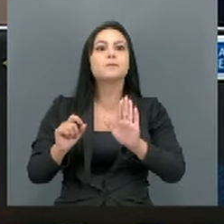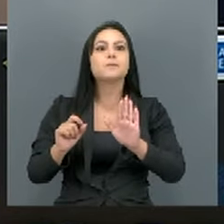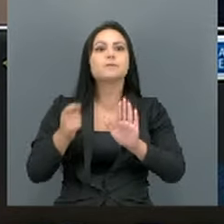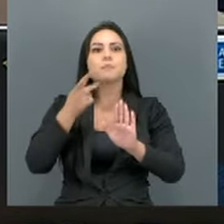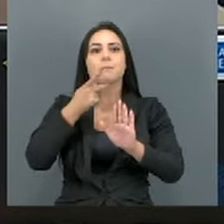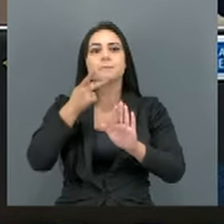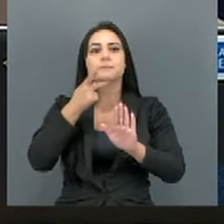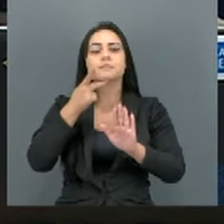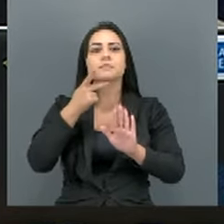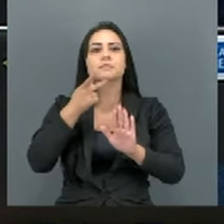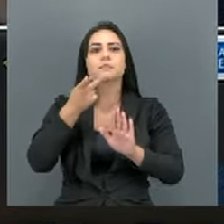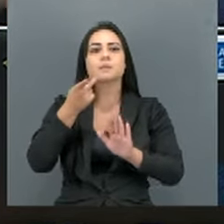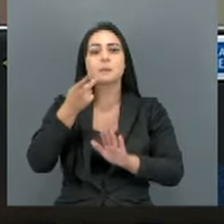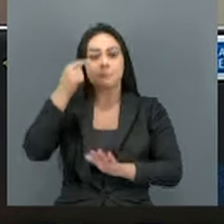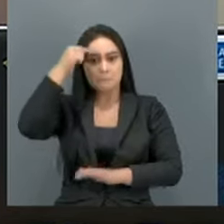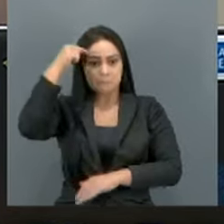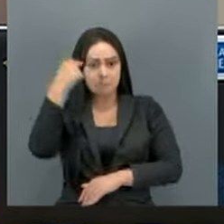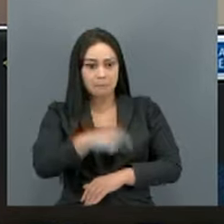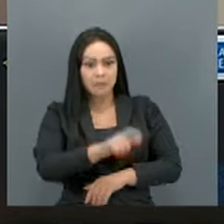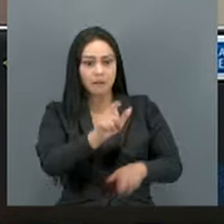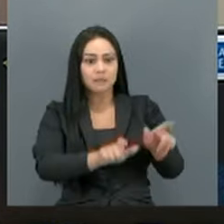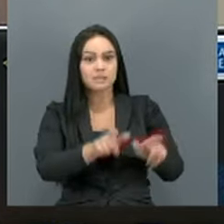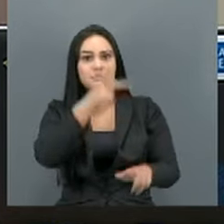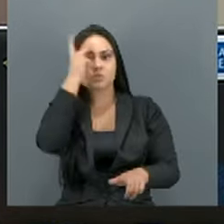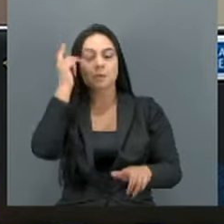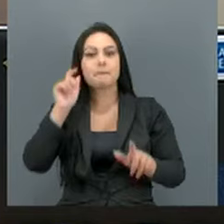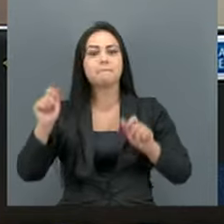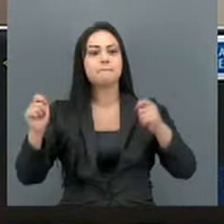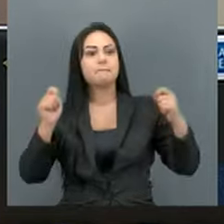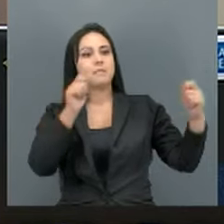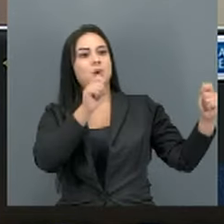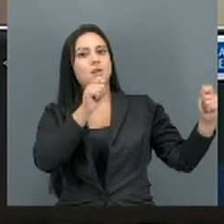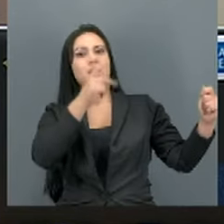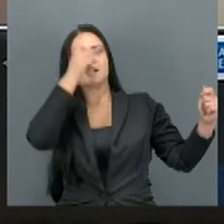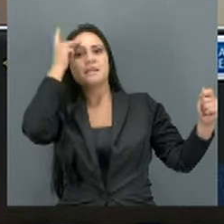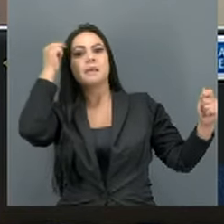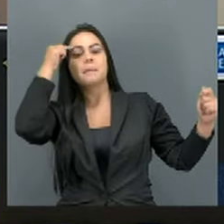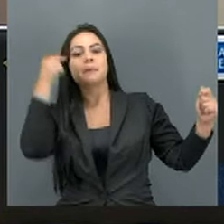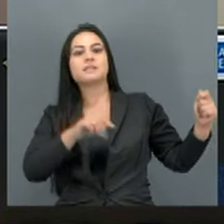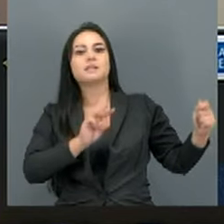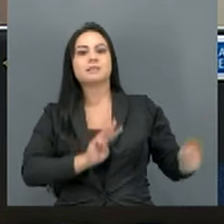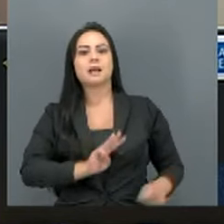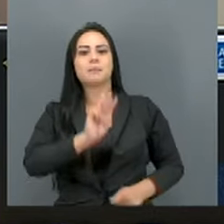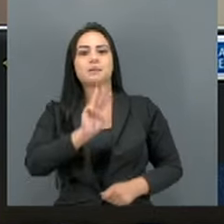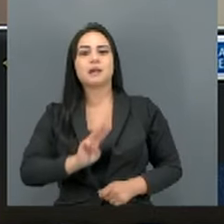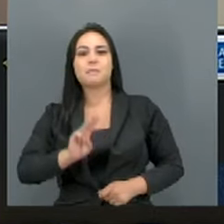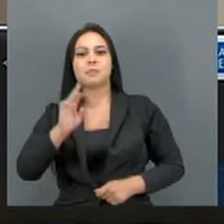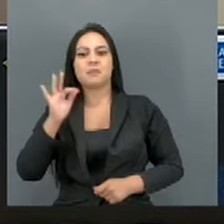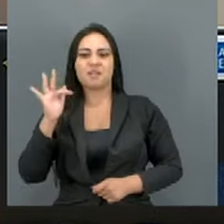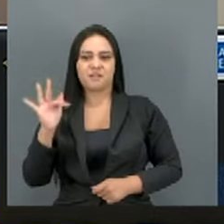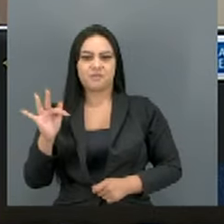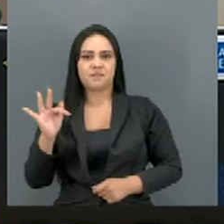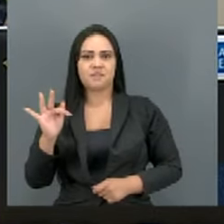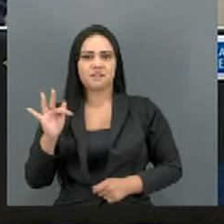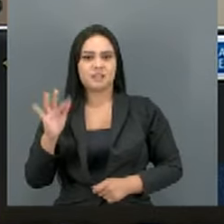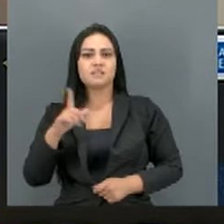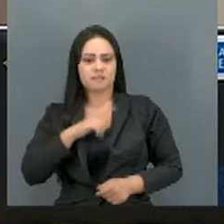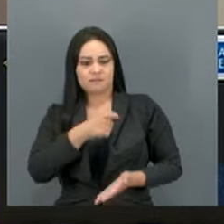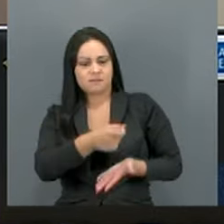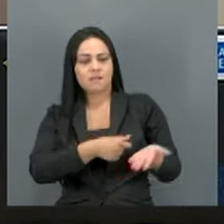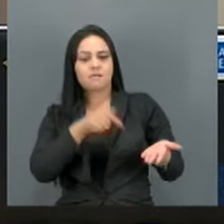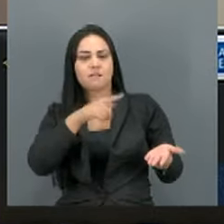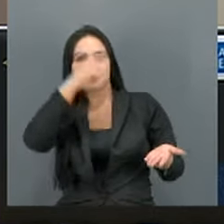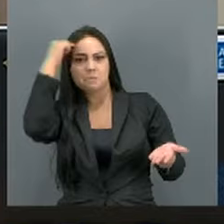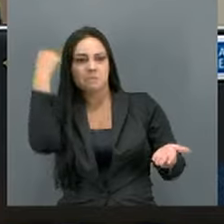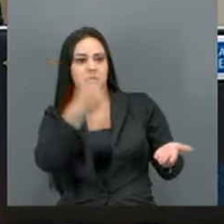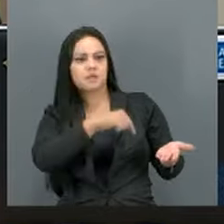que o CMBio manda nesse pessoal, mas mostro lá a placa, quem manda no CMBio, que é a WWF. Está lá, assinado lá, quem é quem manda